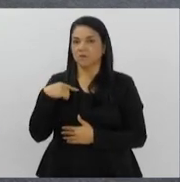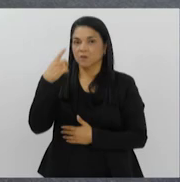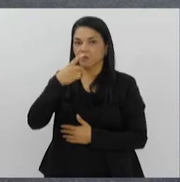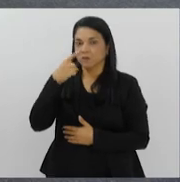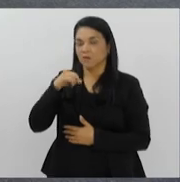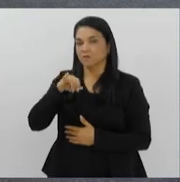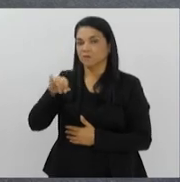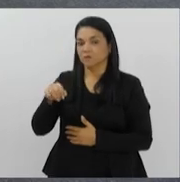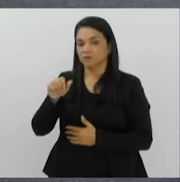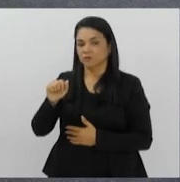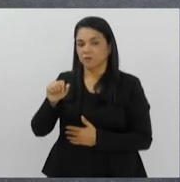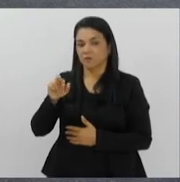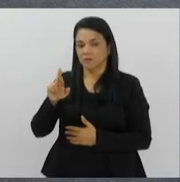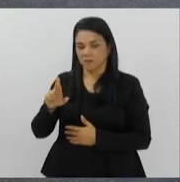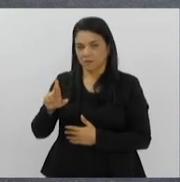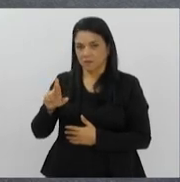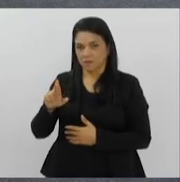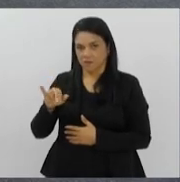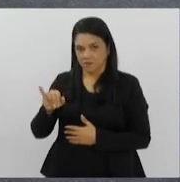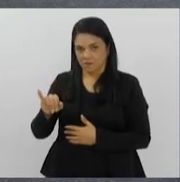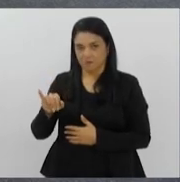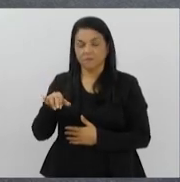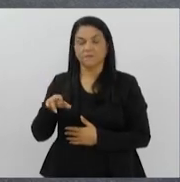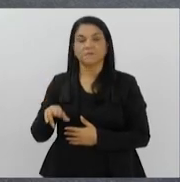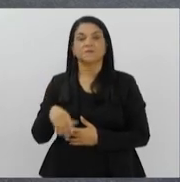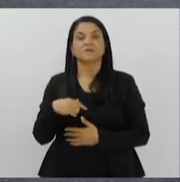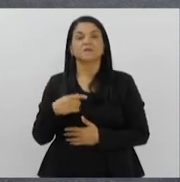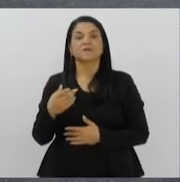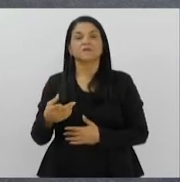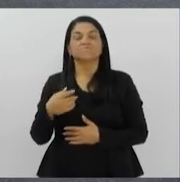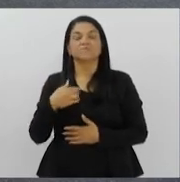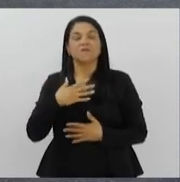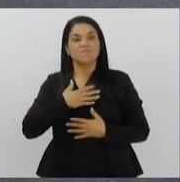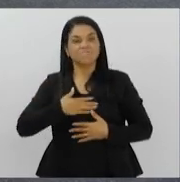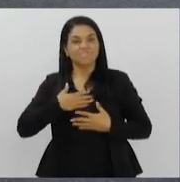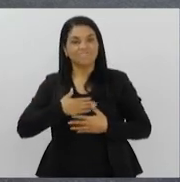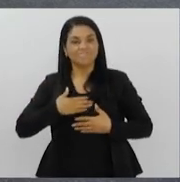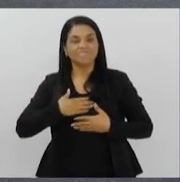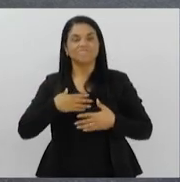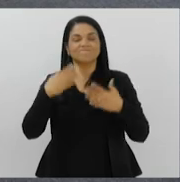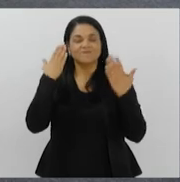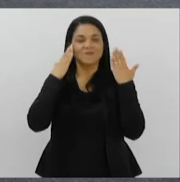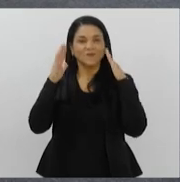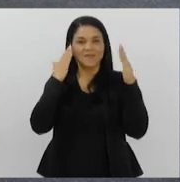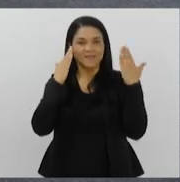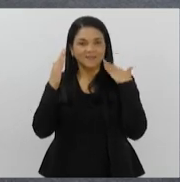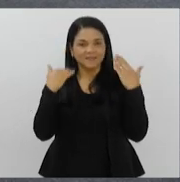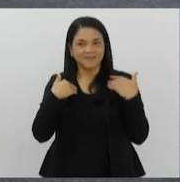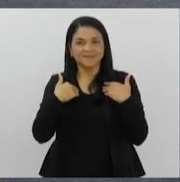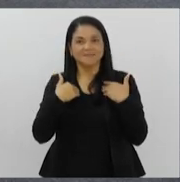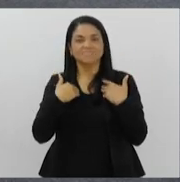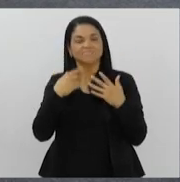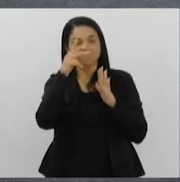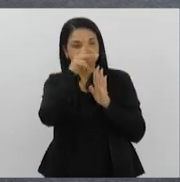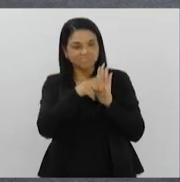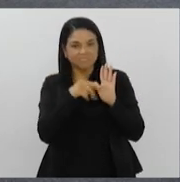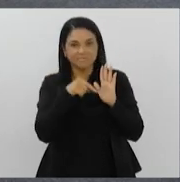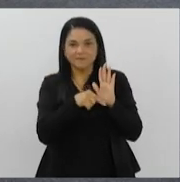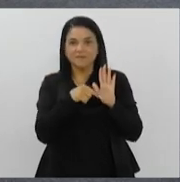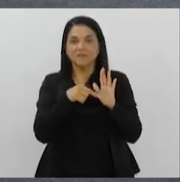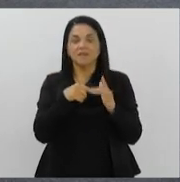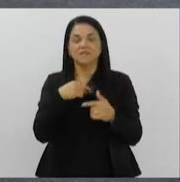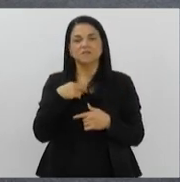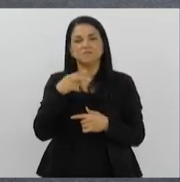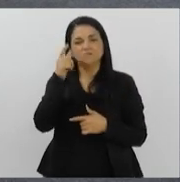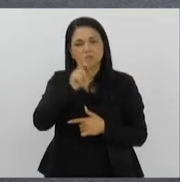agradeço também a coautoria. Deputado Jair Bittencourt, eu fico contente com esse seu projeto, porque normalmente as pessoas olham para o